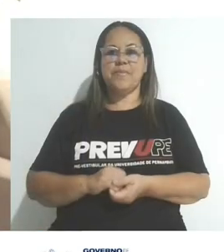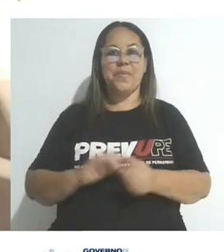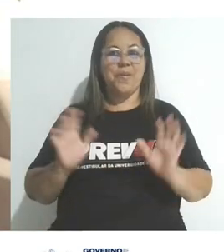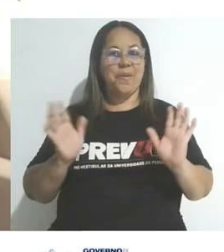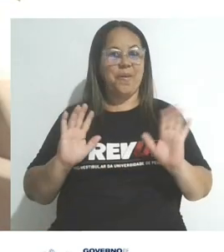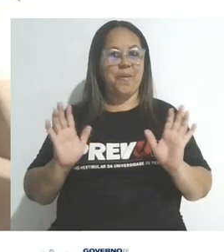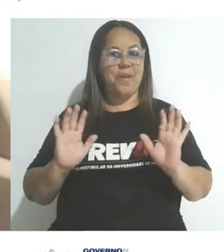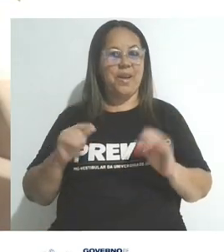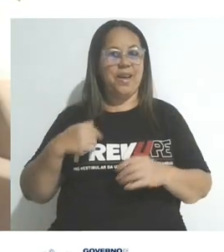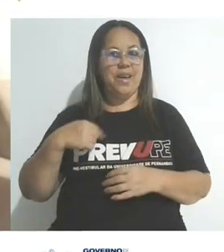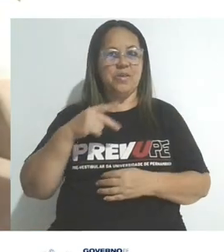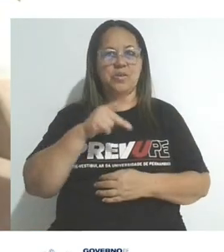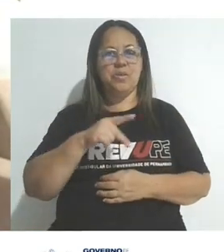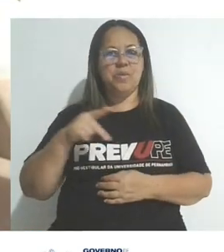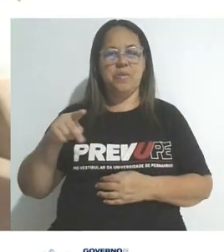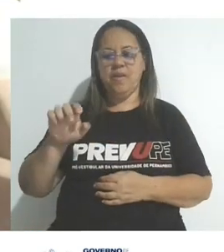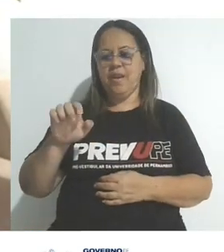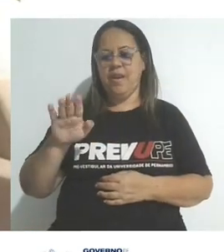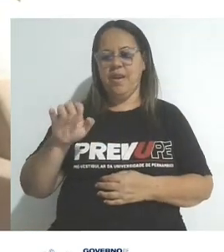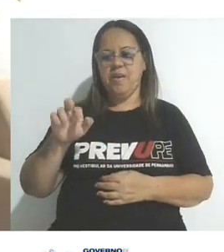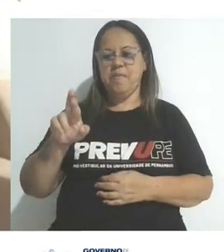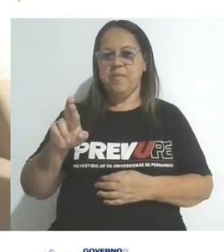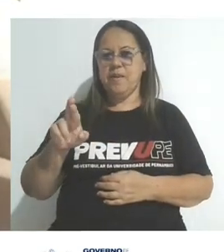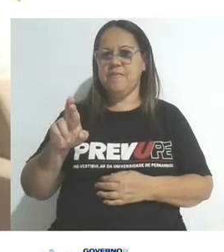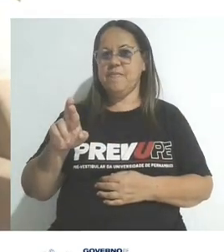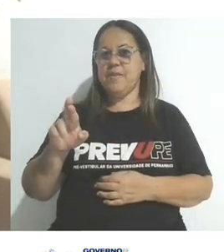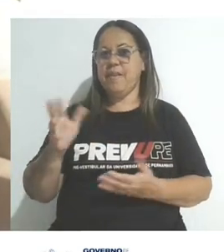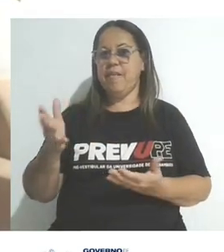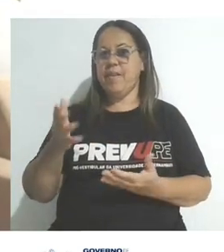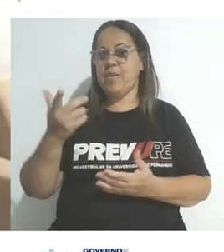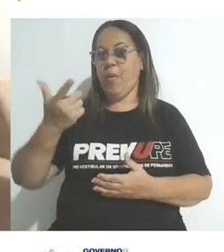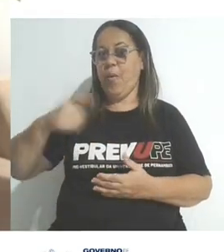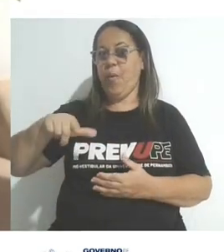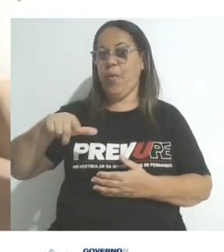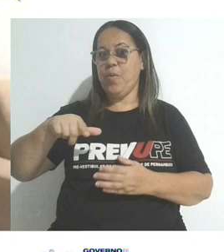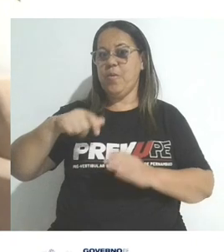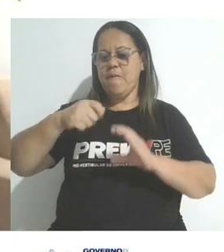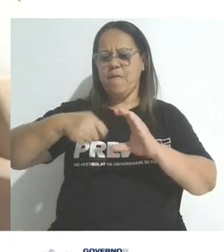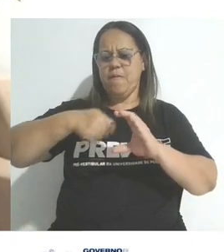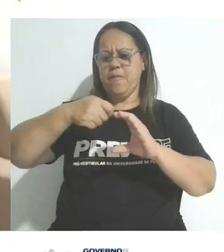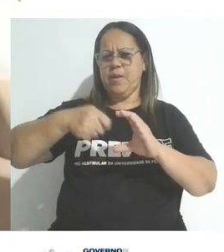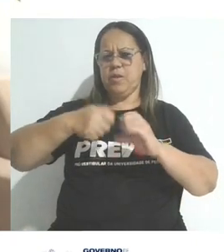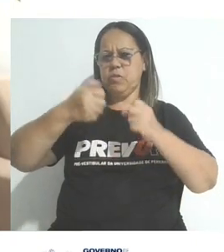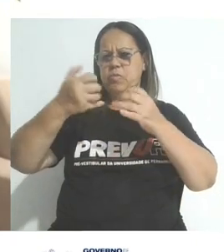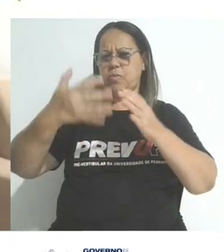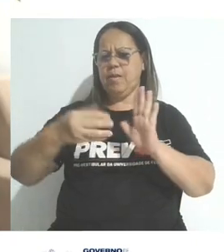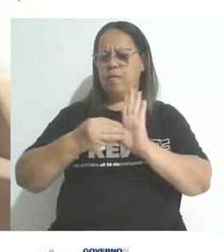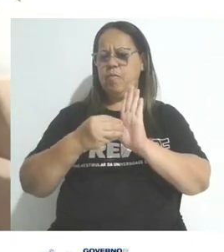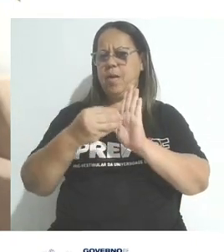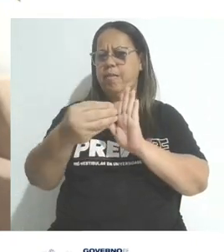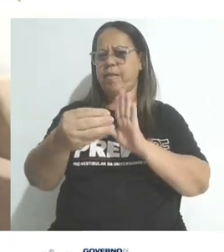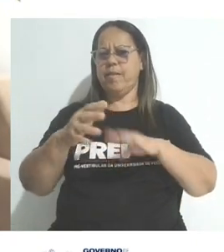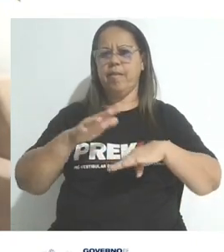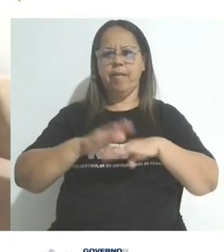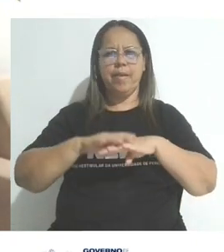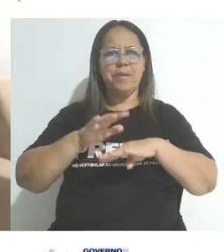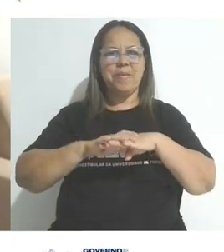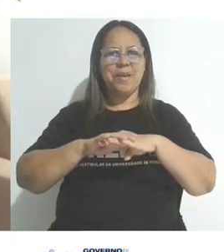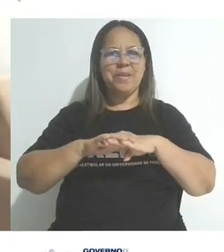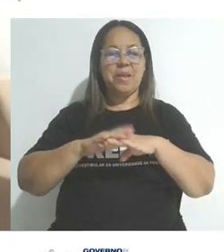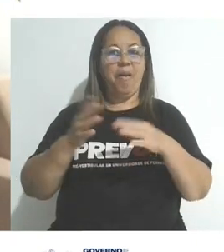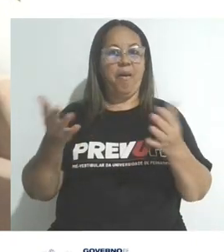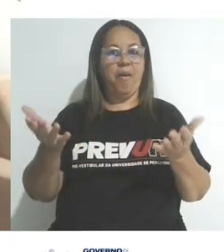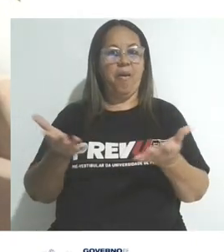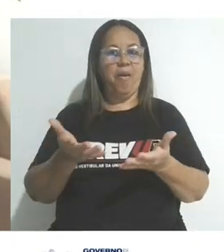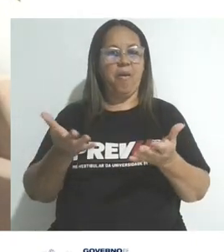Fala galera, eu sou o professor Weber Gomes e eu venho com mais um vídeo para trazer uma dica de matemática. No vídeo